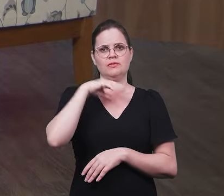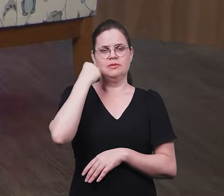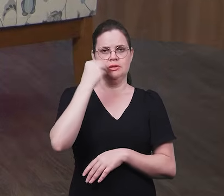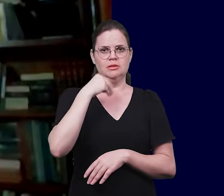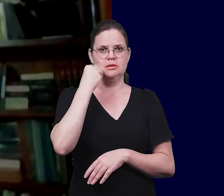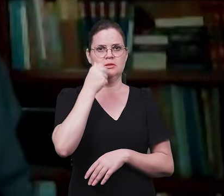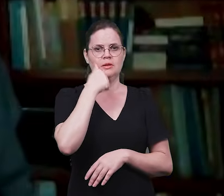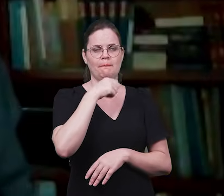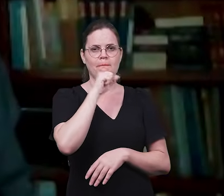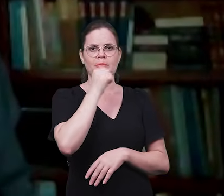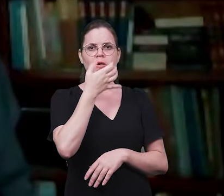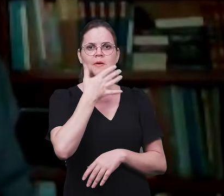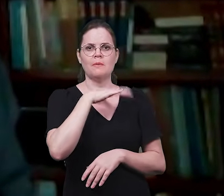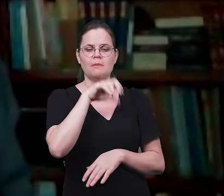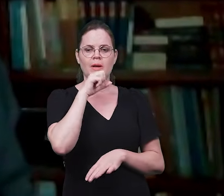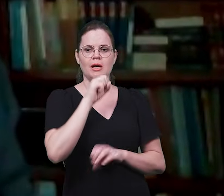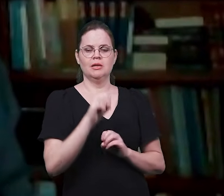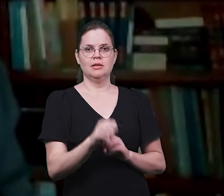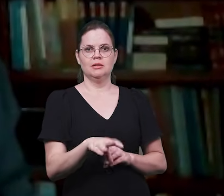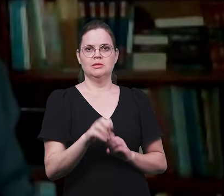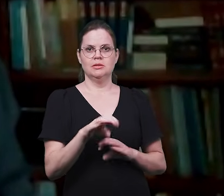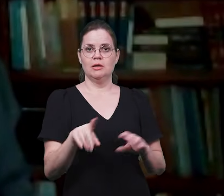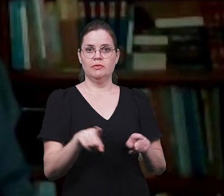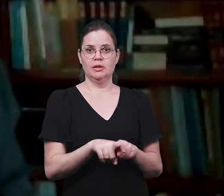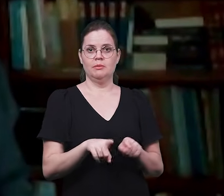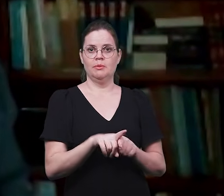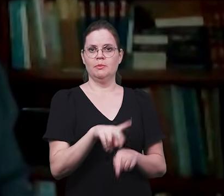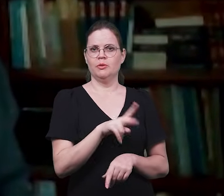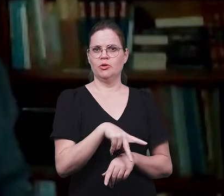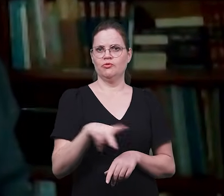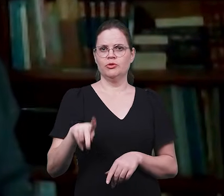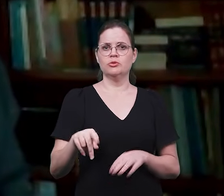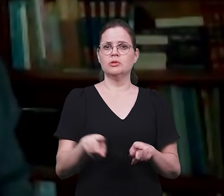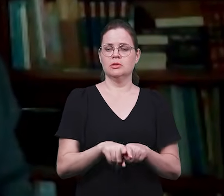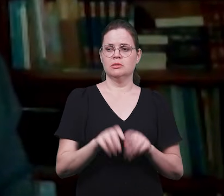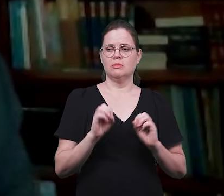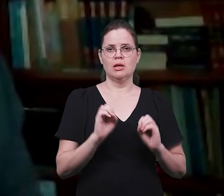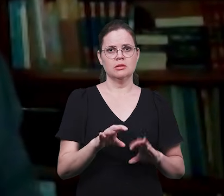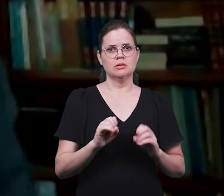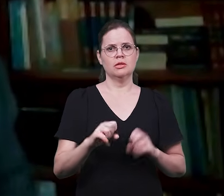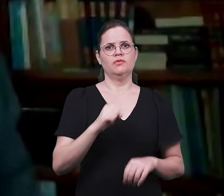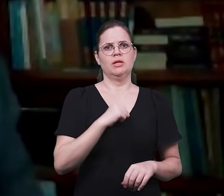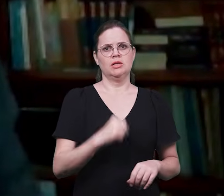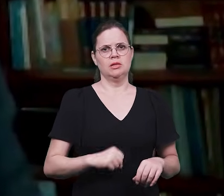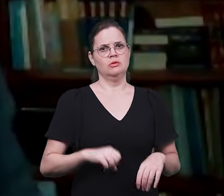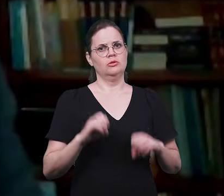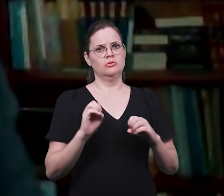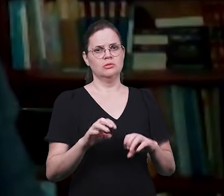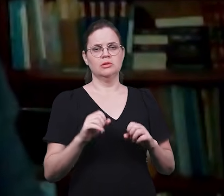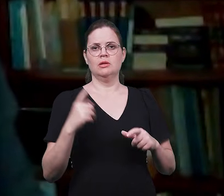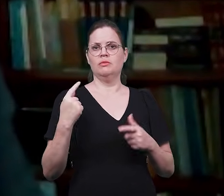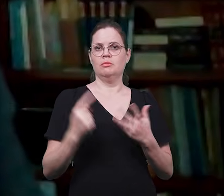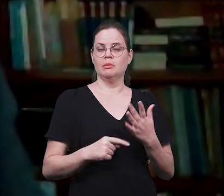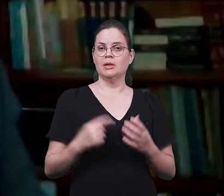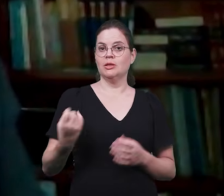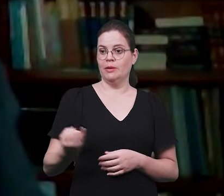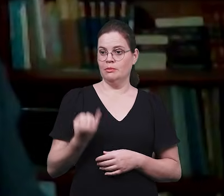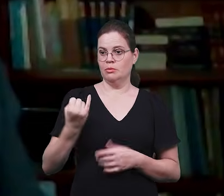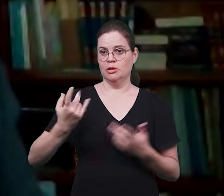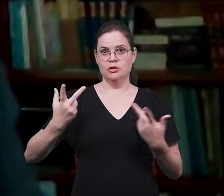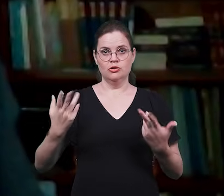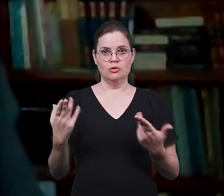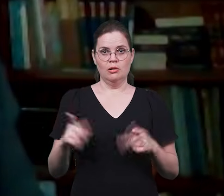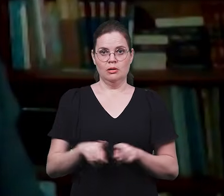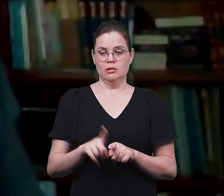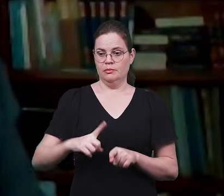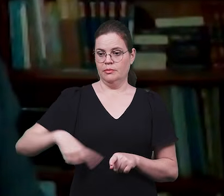né, tiveram esse ensino dos seus pais, dos seus mestres. E é essa colocação que é importante para